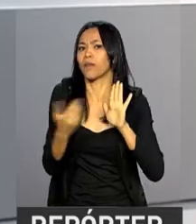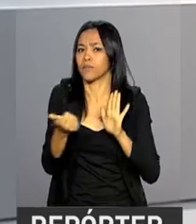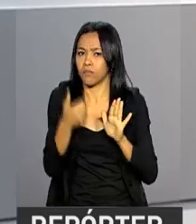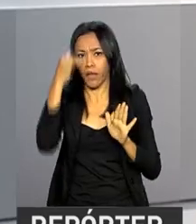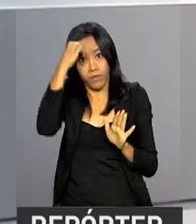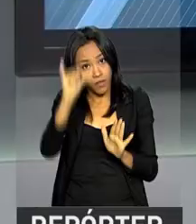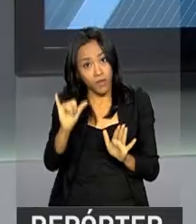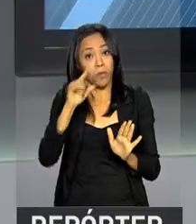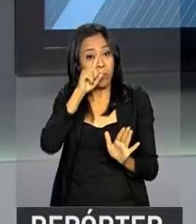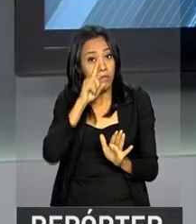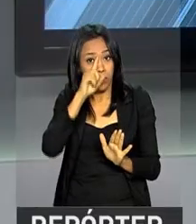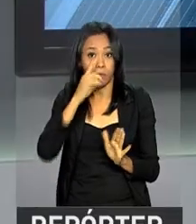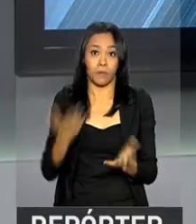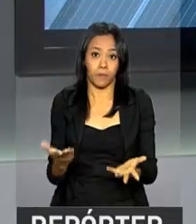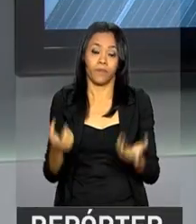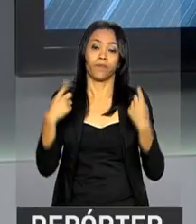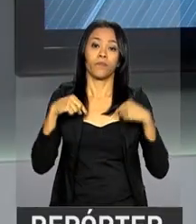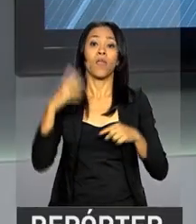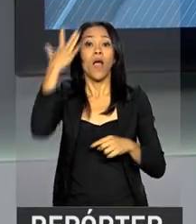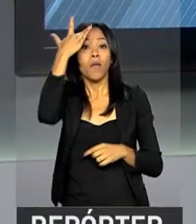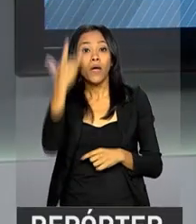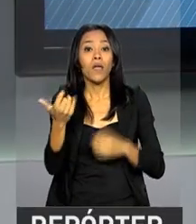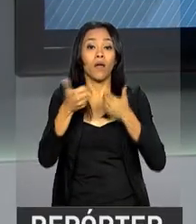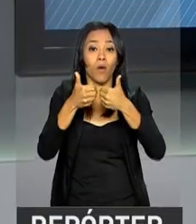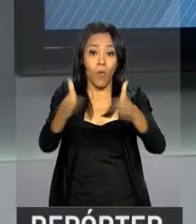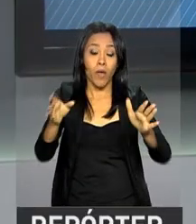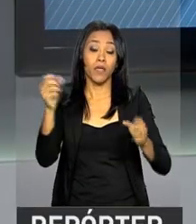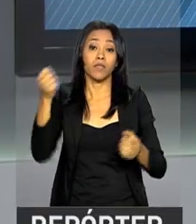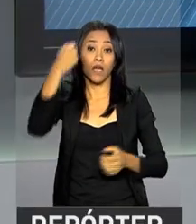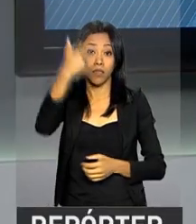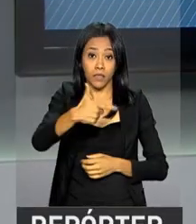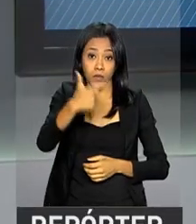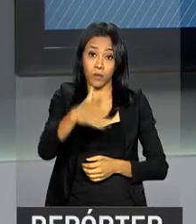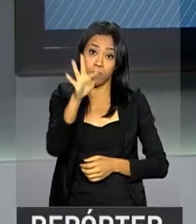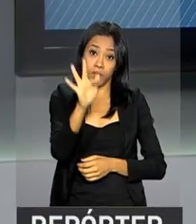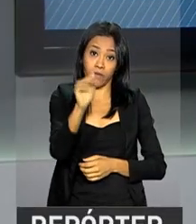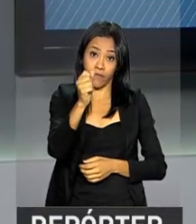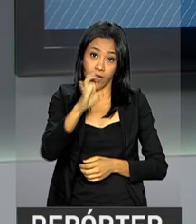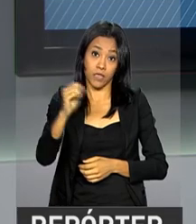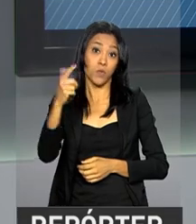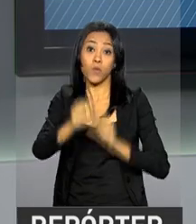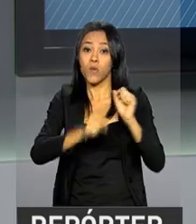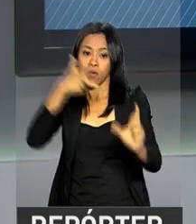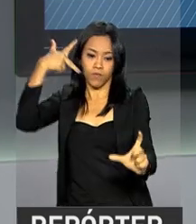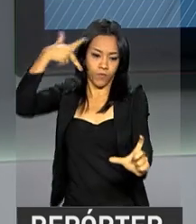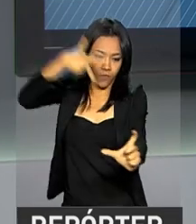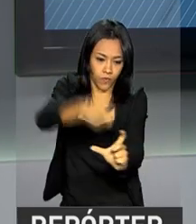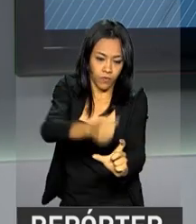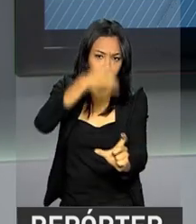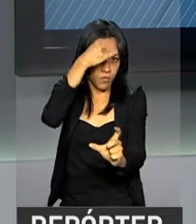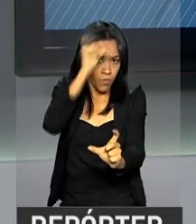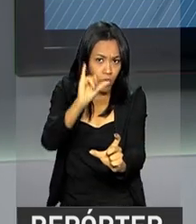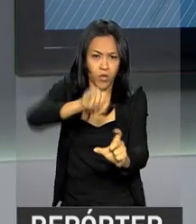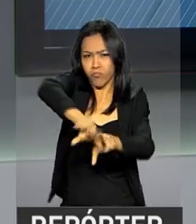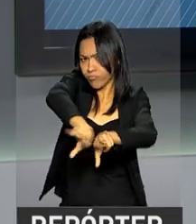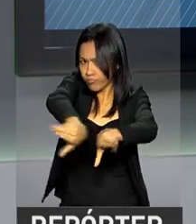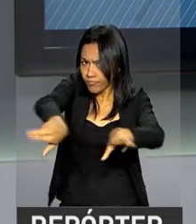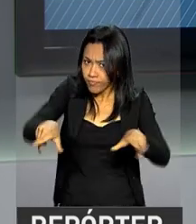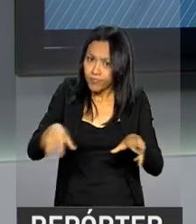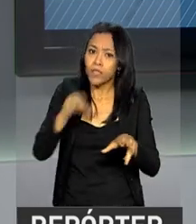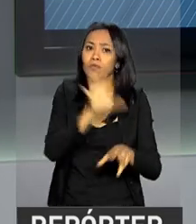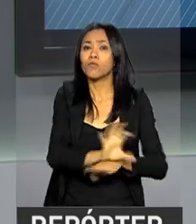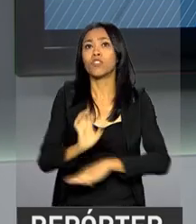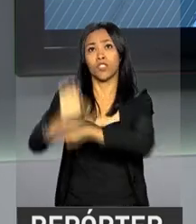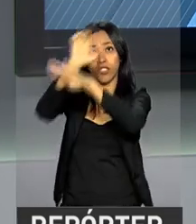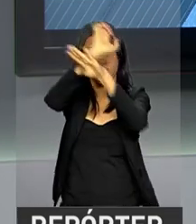evitadas começa amanhã a segunda fase da campanha de vacinação contra a febre aftosa em todas as unidades da federação